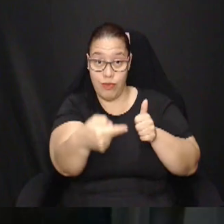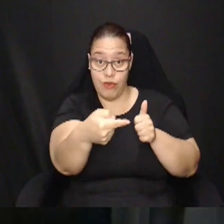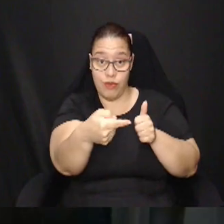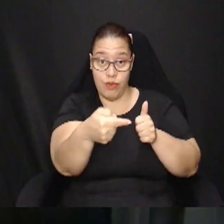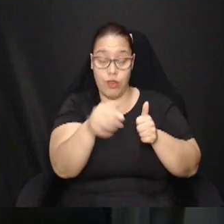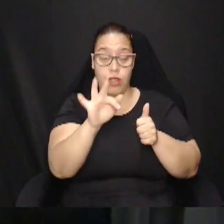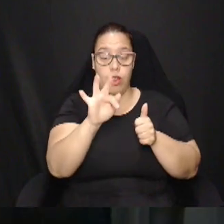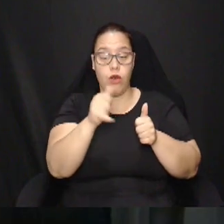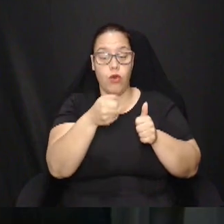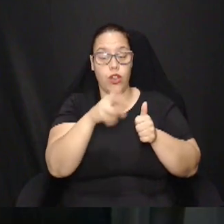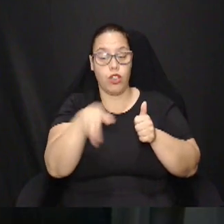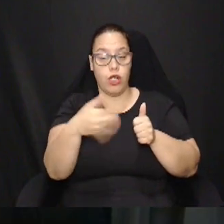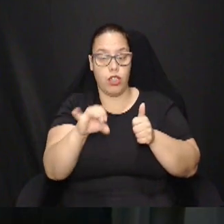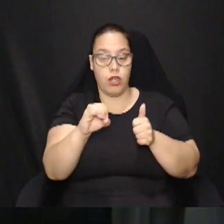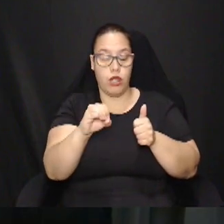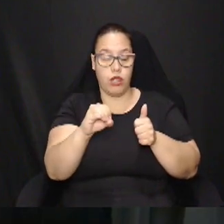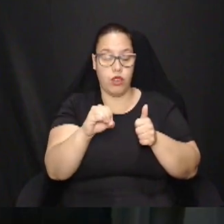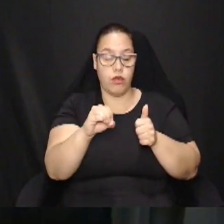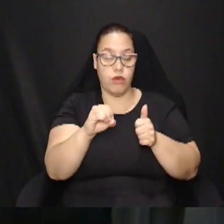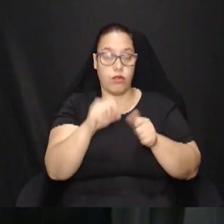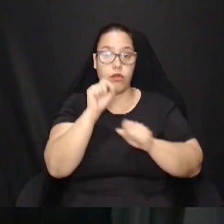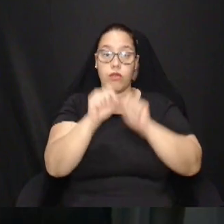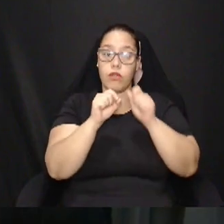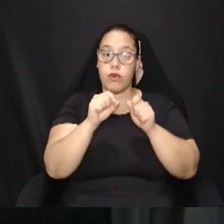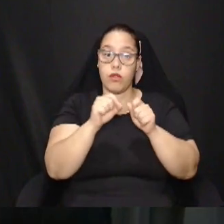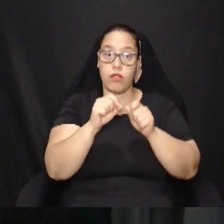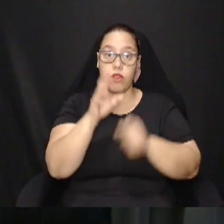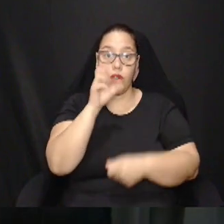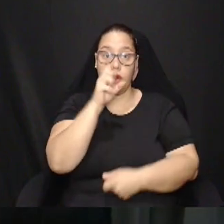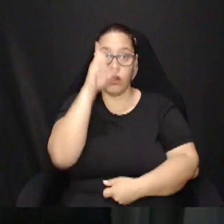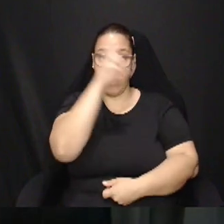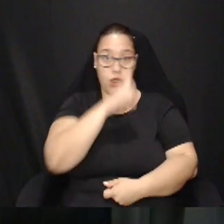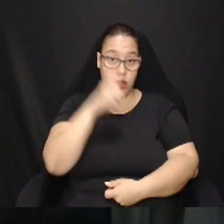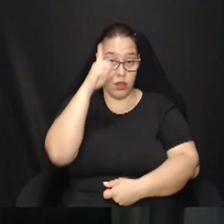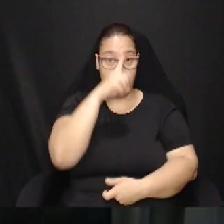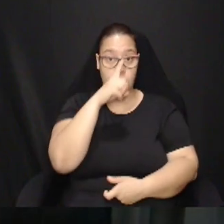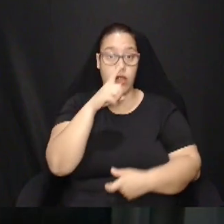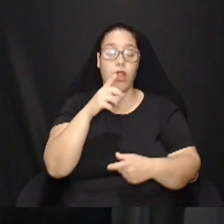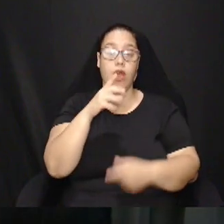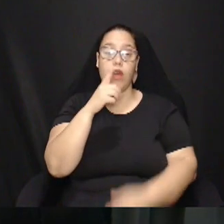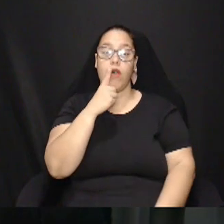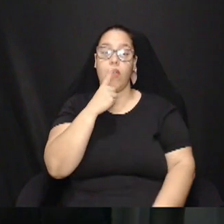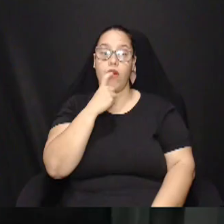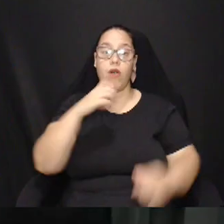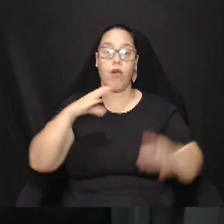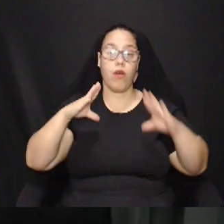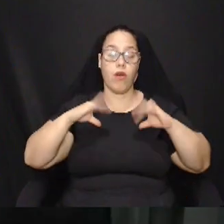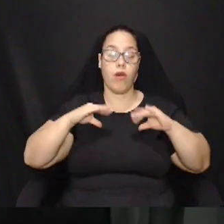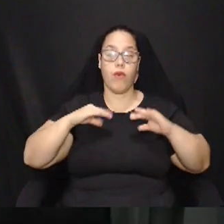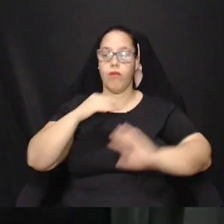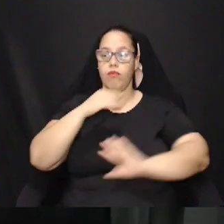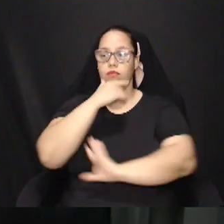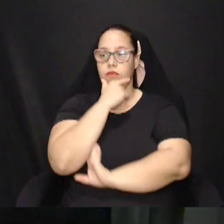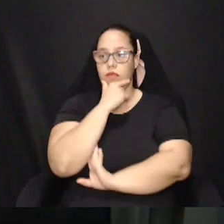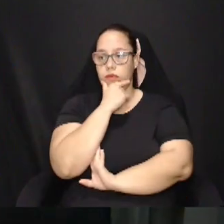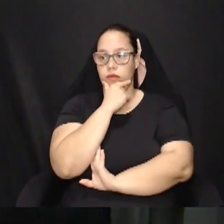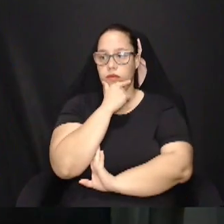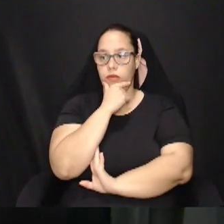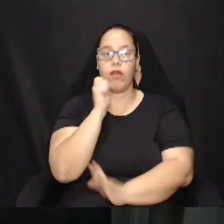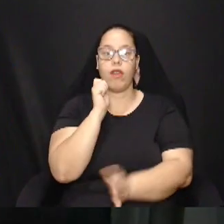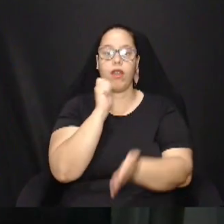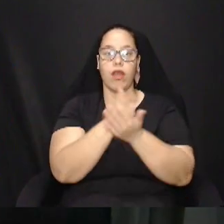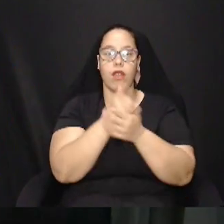assistida implica trabalhar sábados, domingos e feriados. Então a pergunta é, quem paga as horas